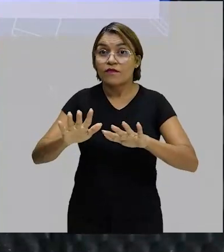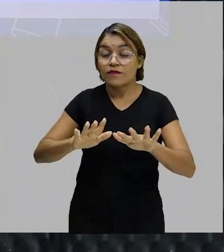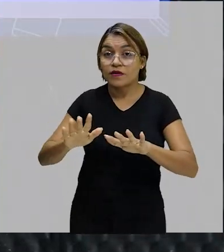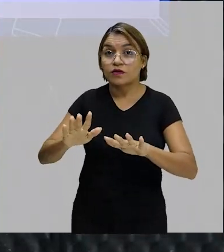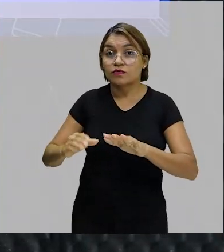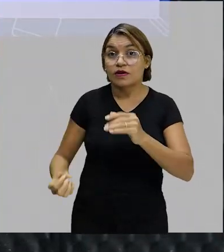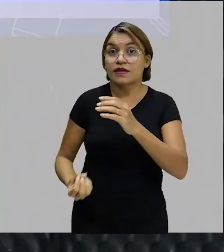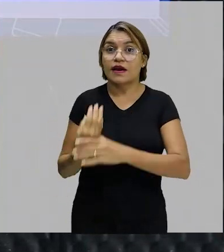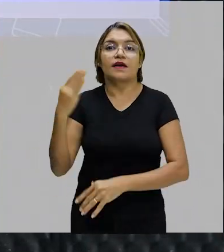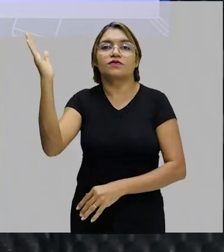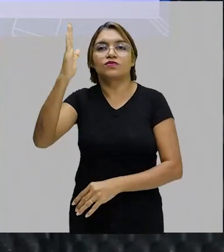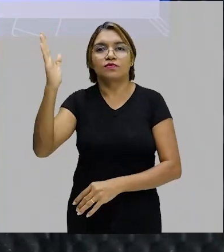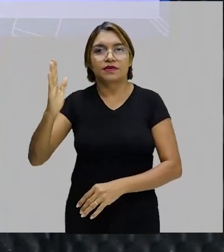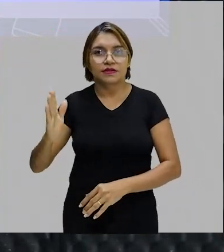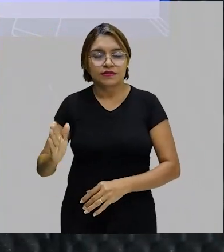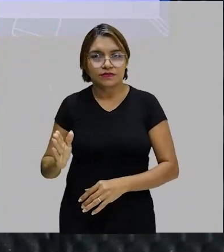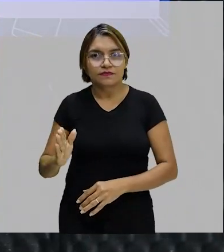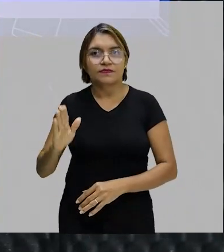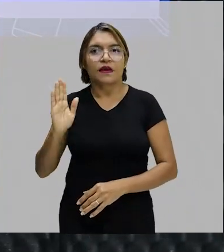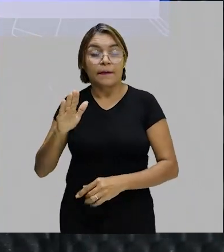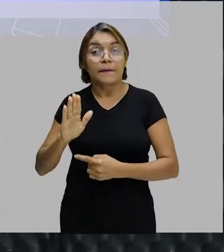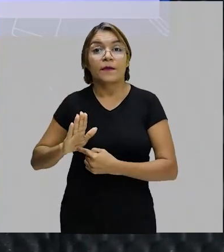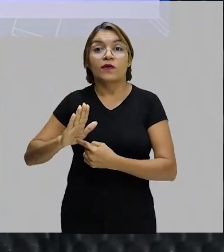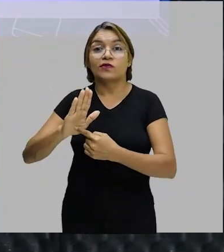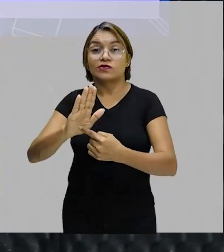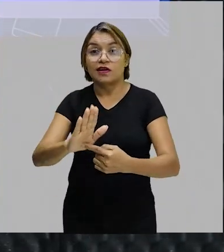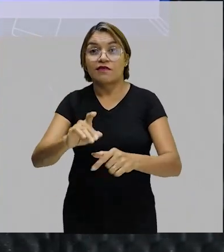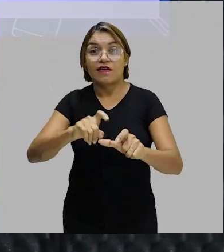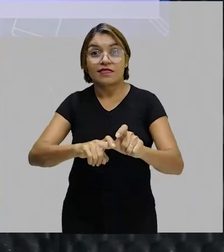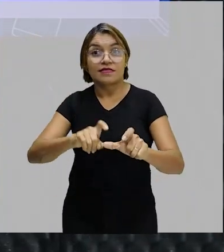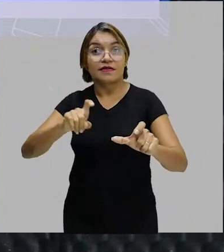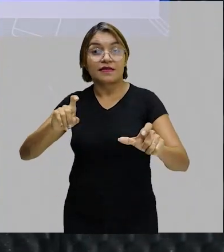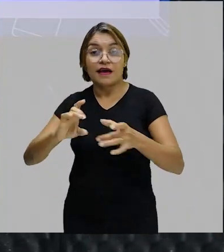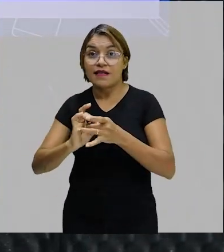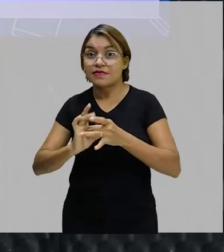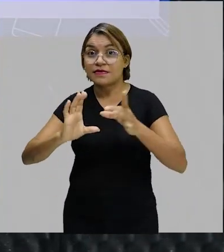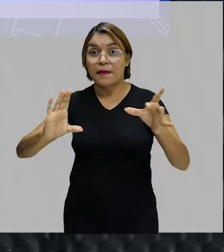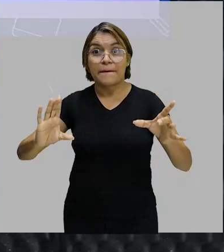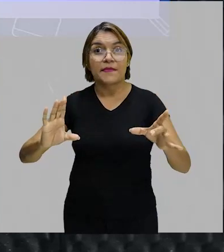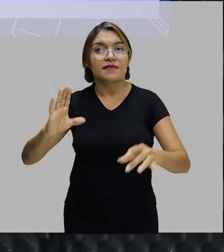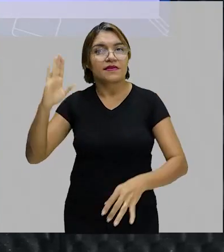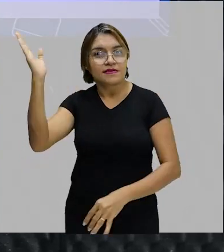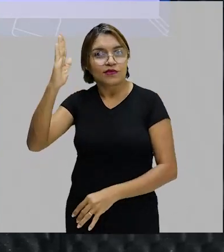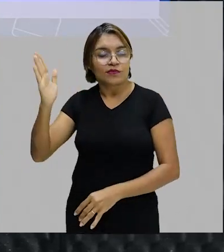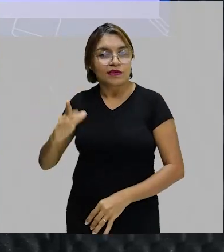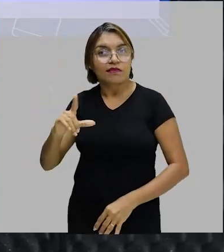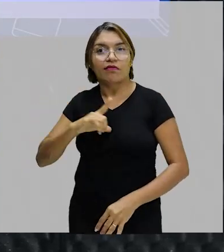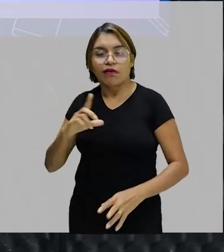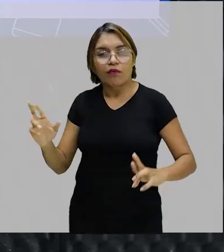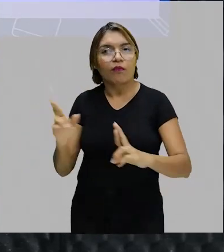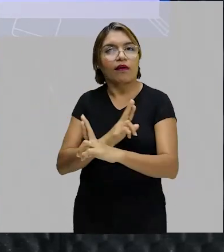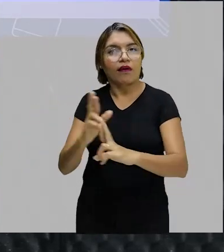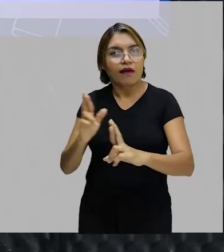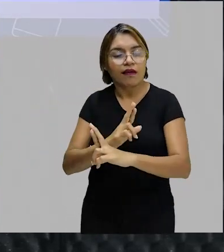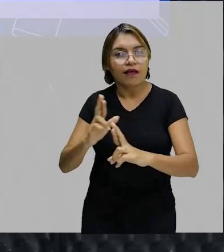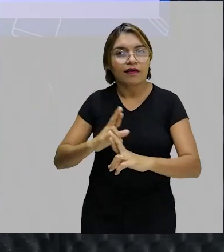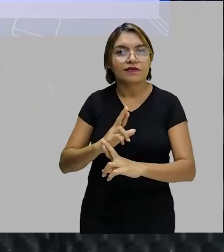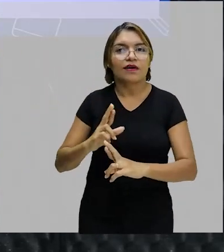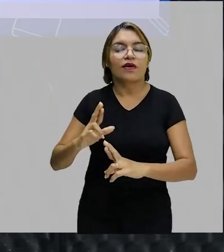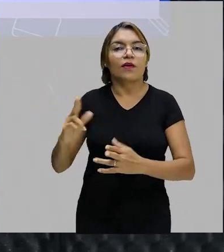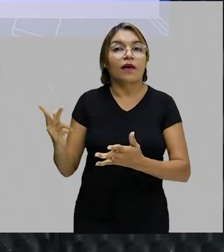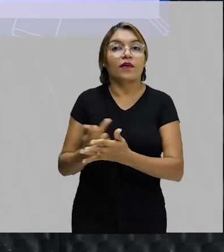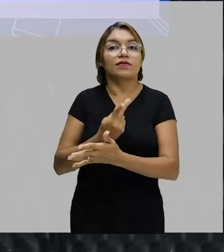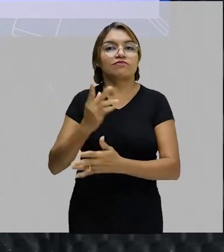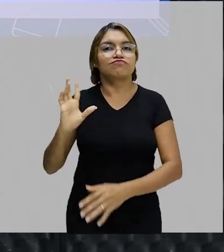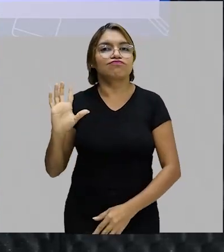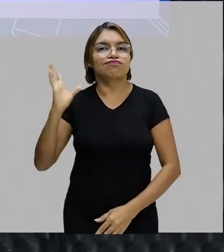Mineira, que buscava a independência do Brasil. Então, vocês conseguem observar que tem aí toda uma relação com os acontecimentos históricos da época